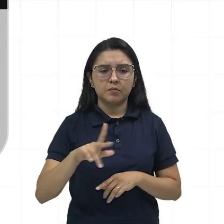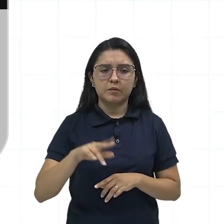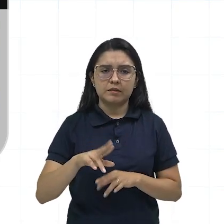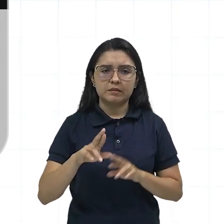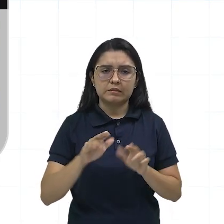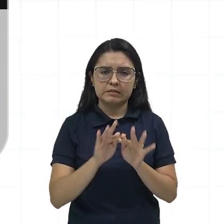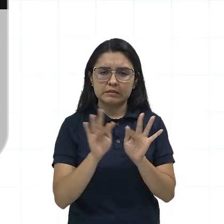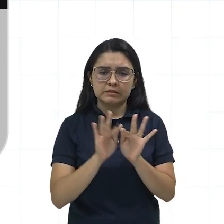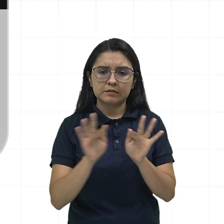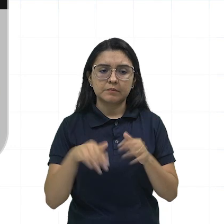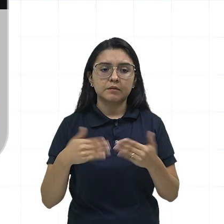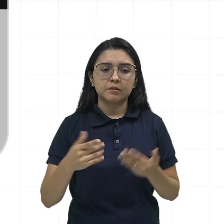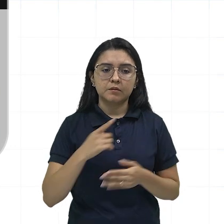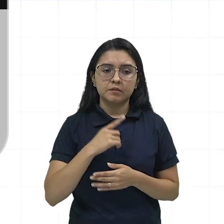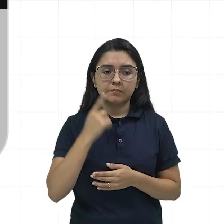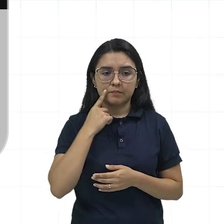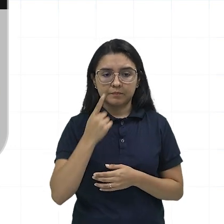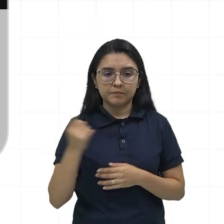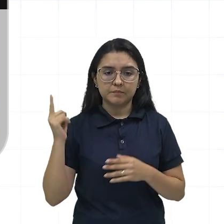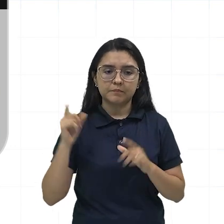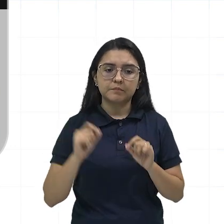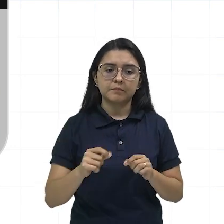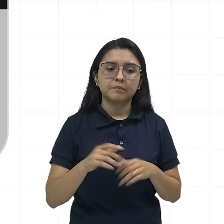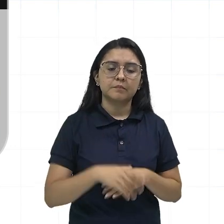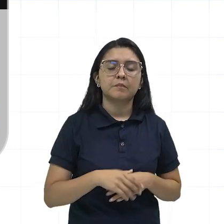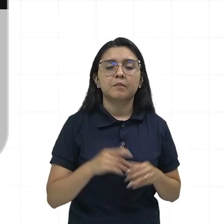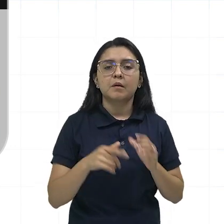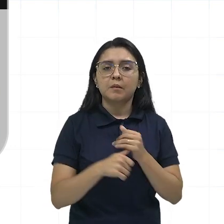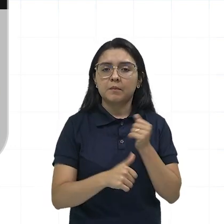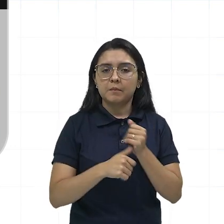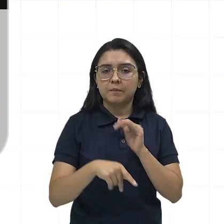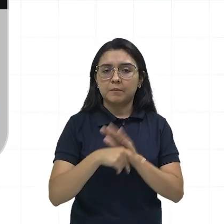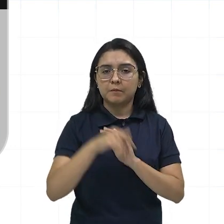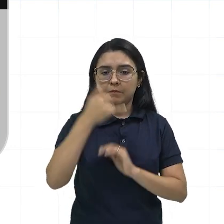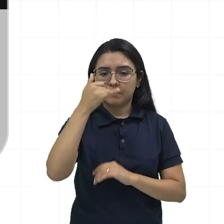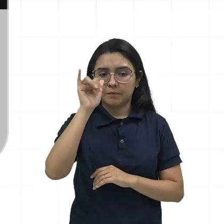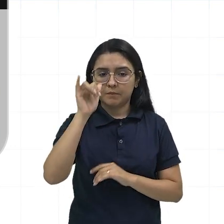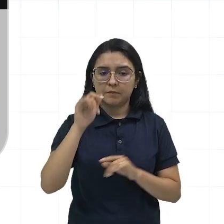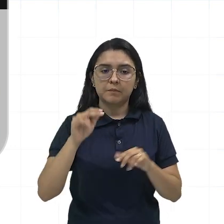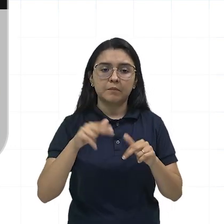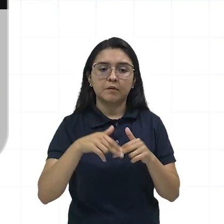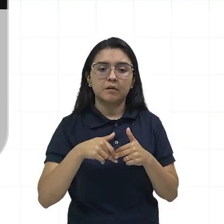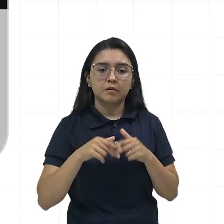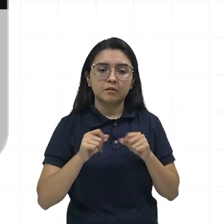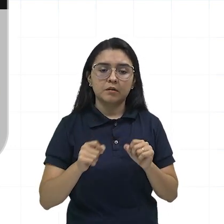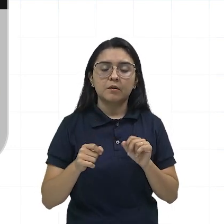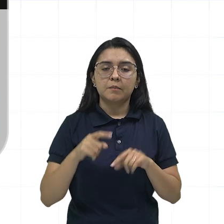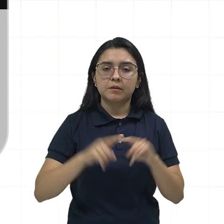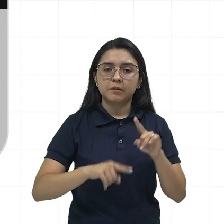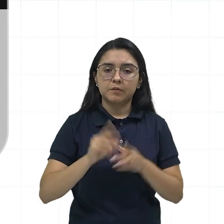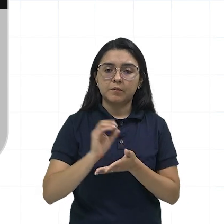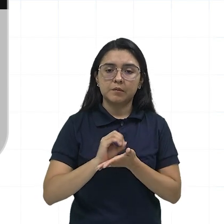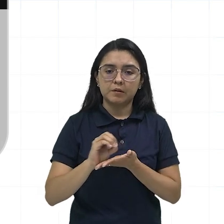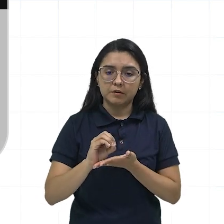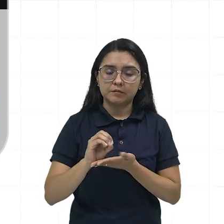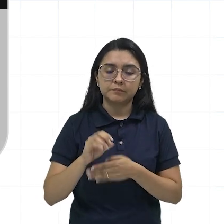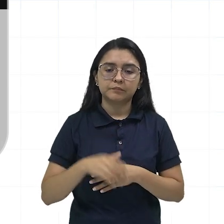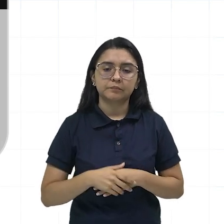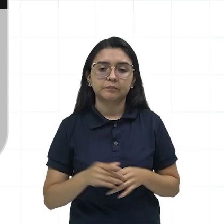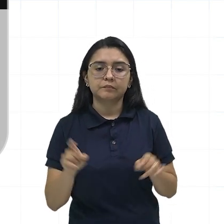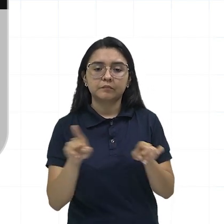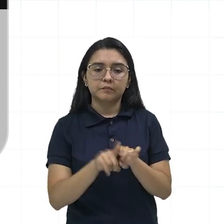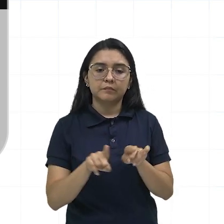assim, né? Então, aqui nós temos, ó, estrume líquido, né? Porque se trata de algo orgânico, né?